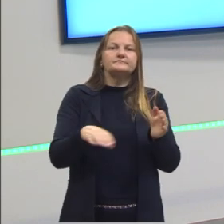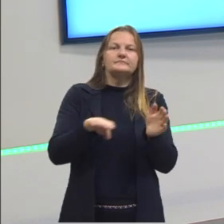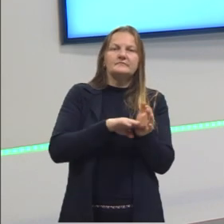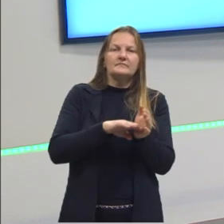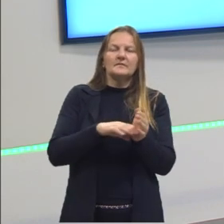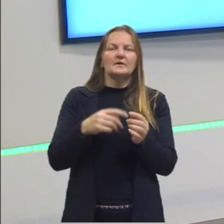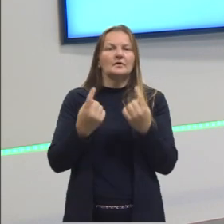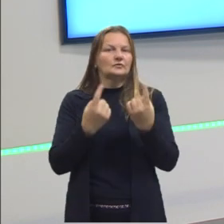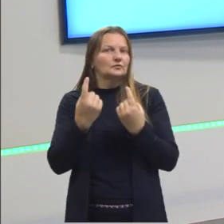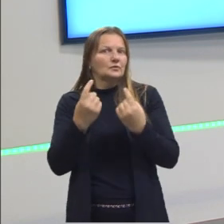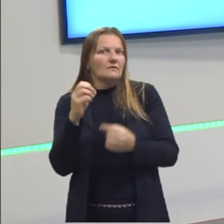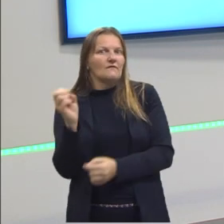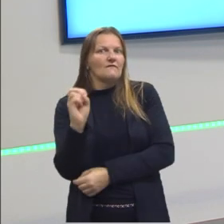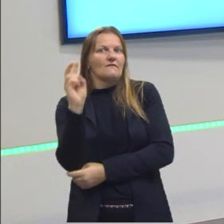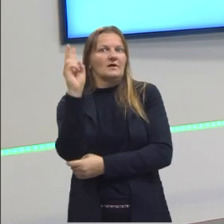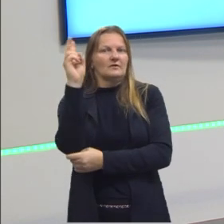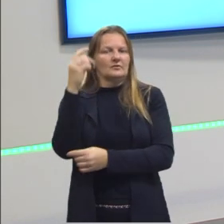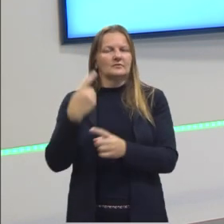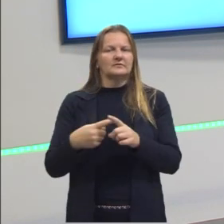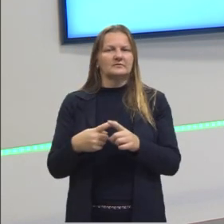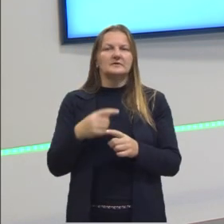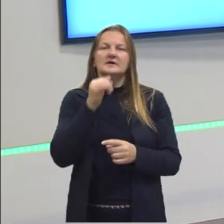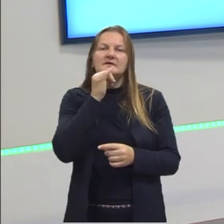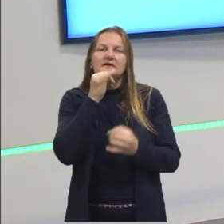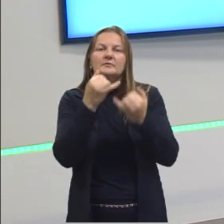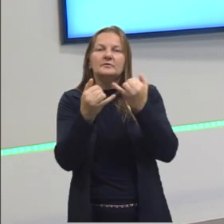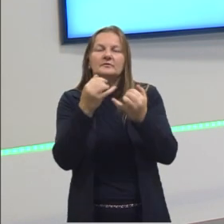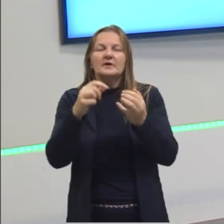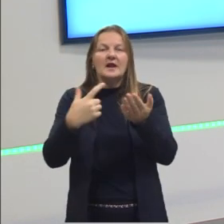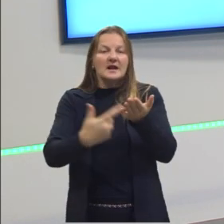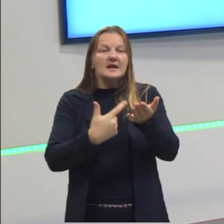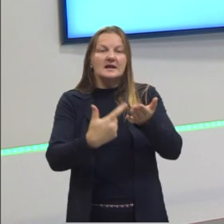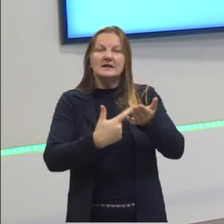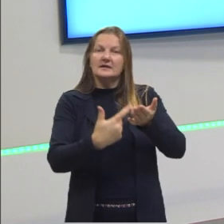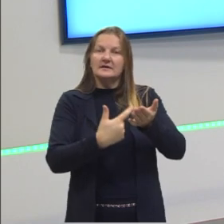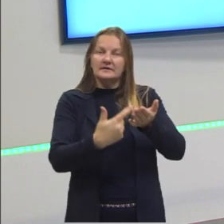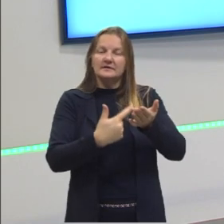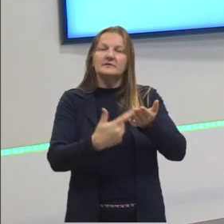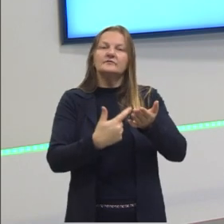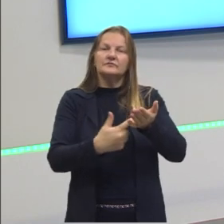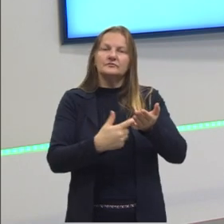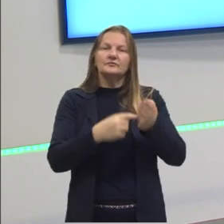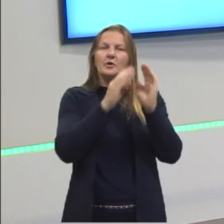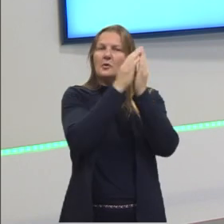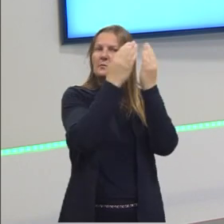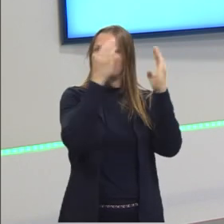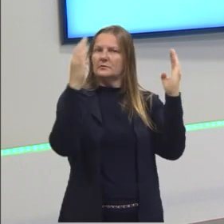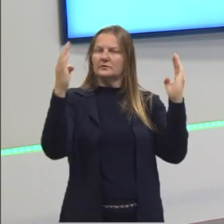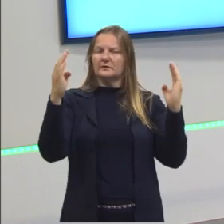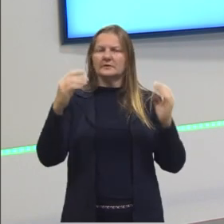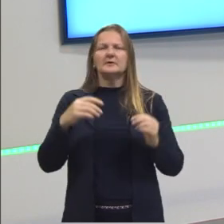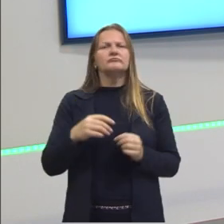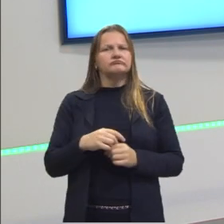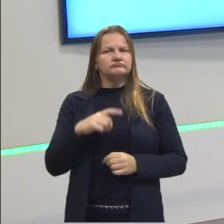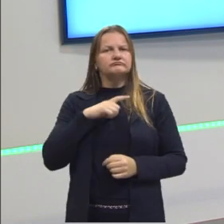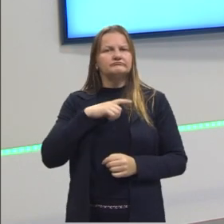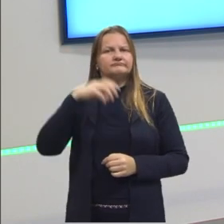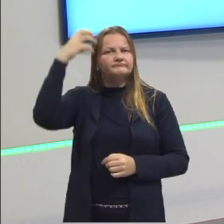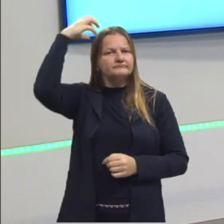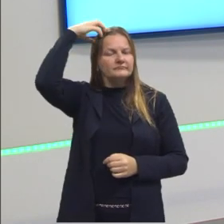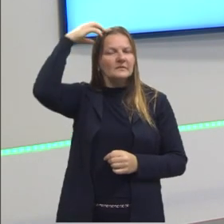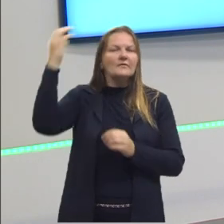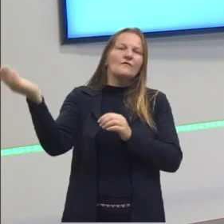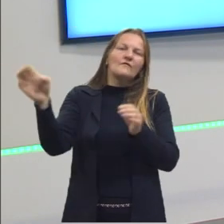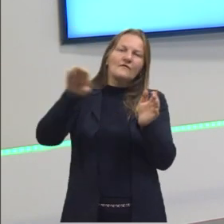né que eles consideravam valiosos como por exemplo livros né uma parte da Biblioteca Real portuguesa vento